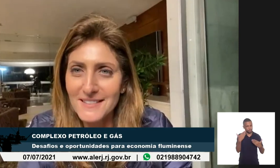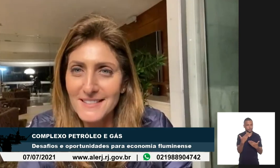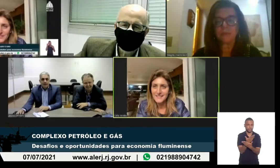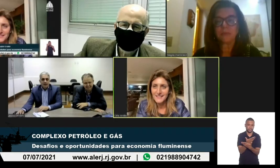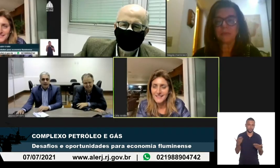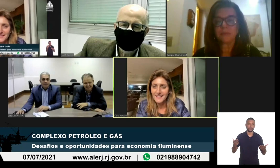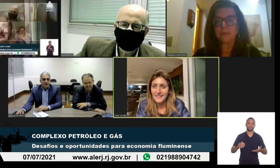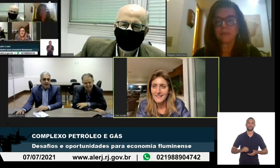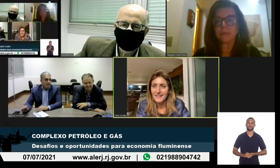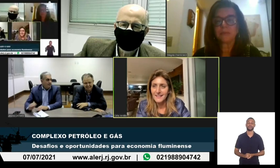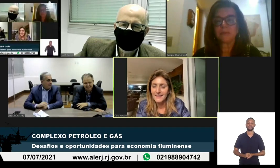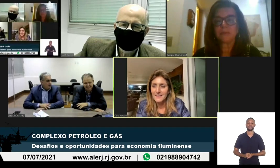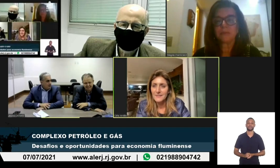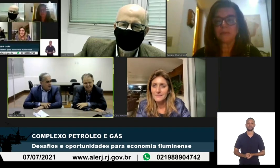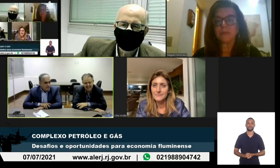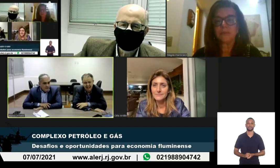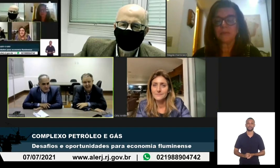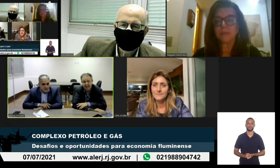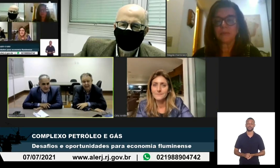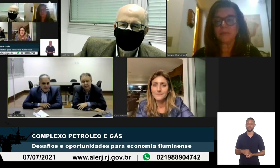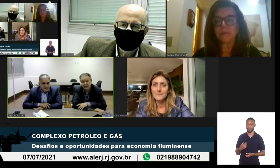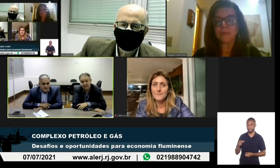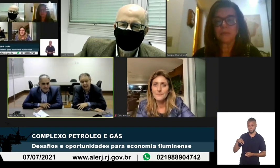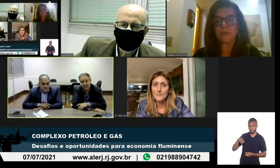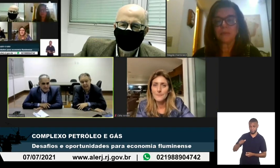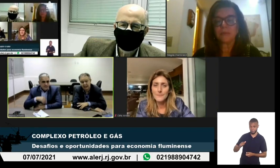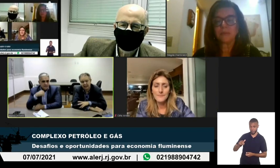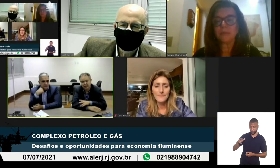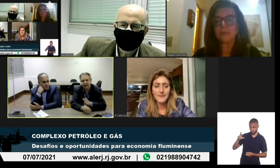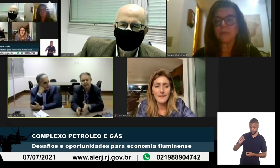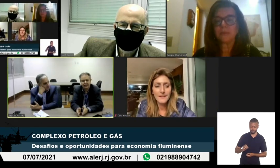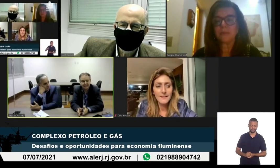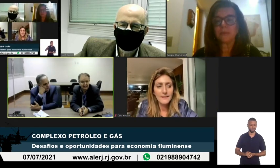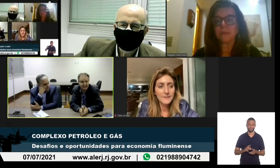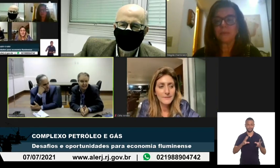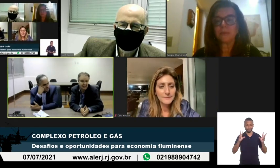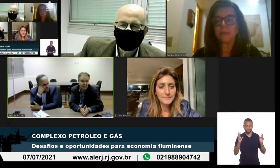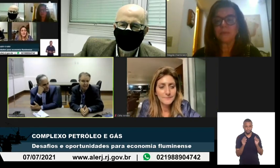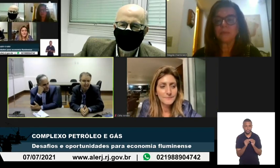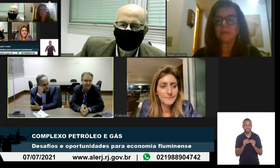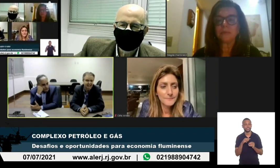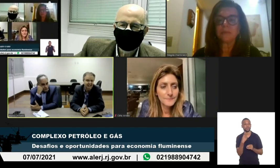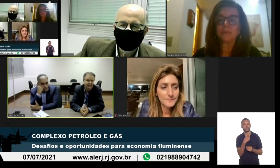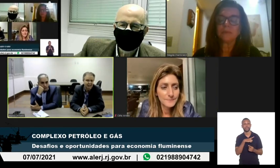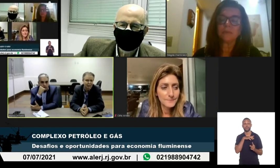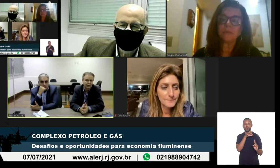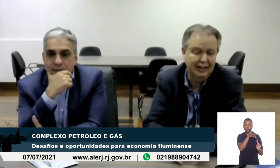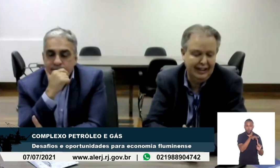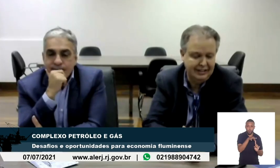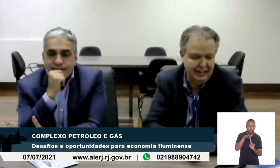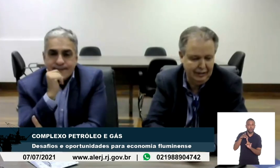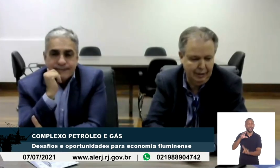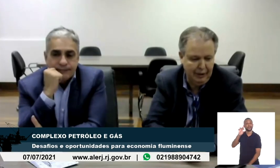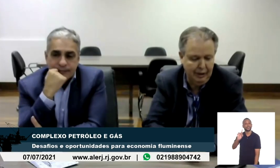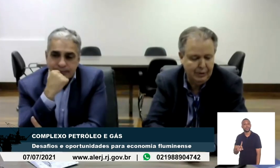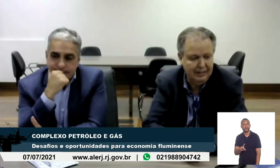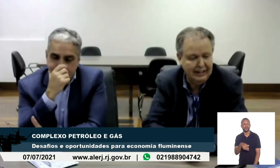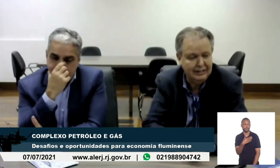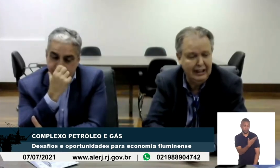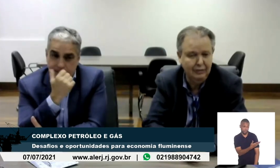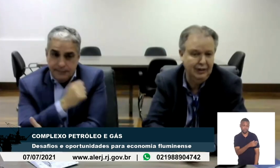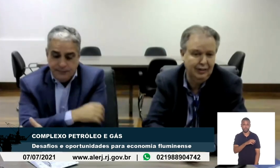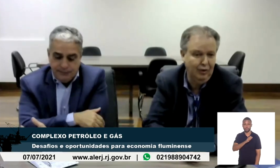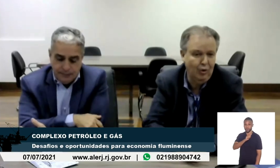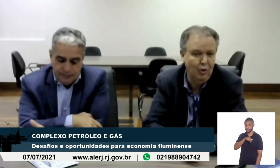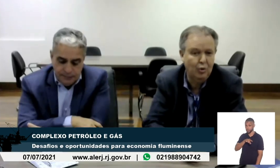todos. Mauro Osório, por favor. Não, é só dizer que eu acho que a gente tem que caminhar nessa direção, que quando o André Cigano também, o deputado